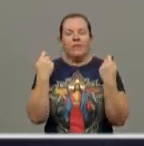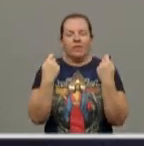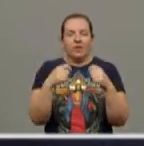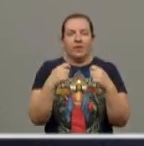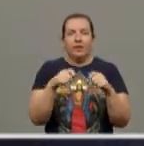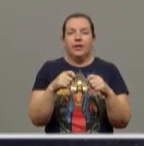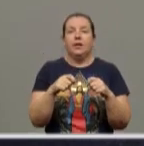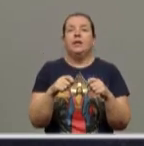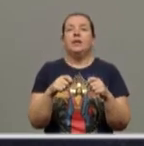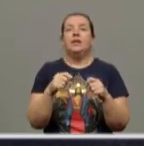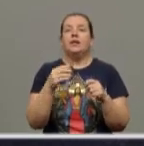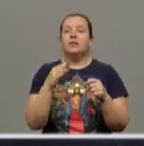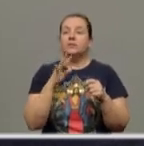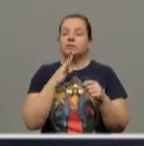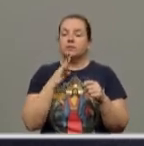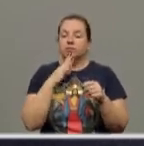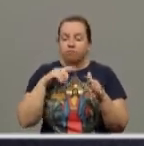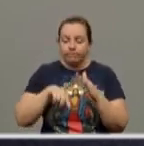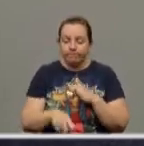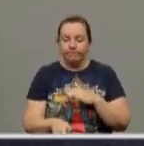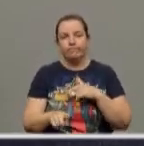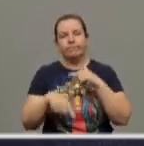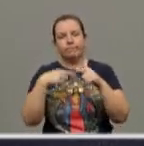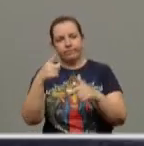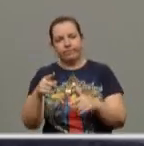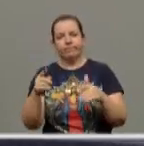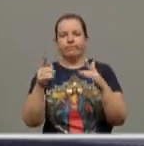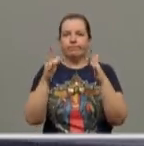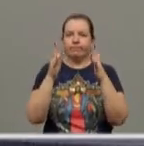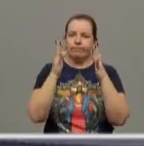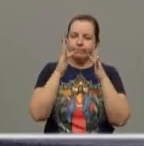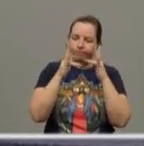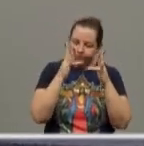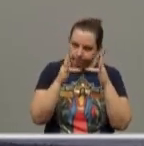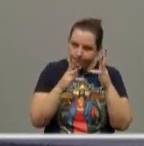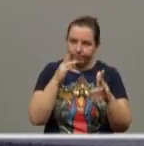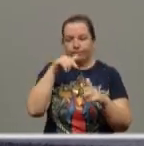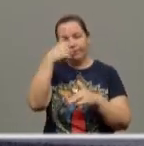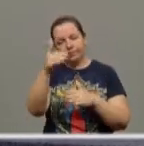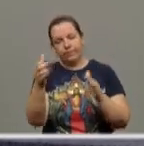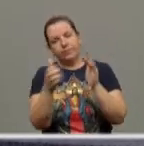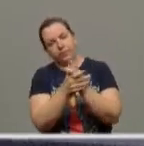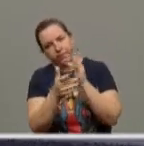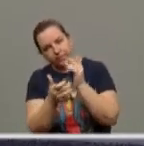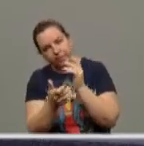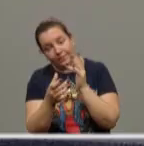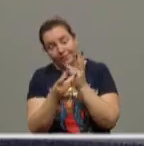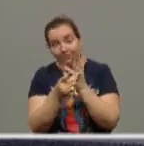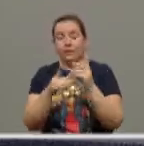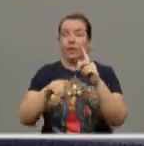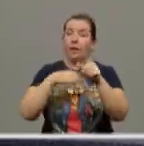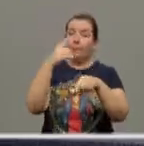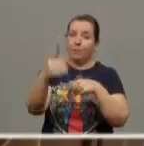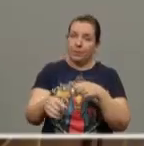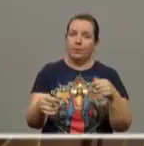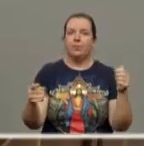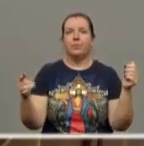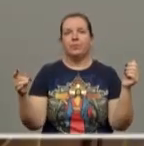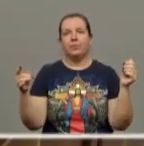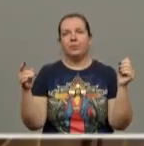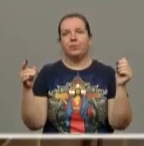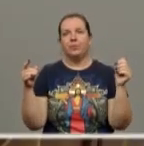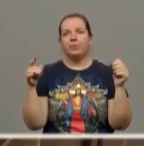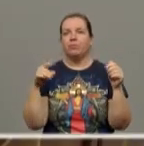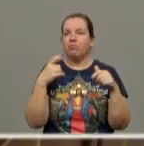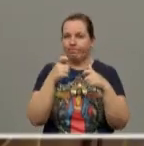tempo também dos meus tios e tudo, todos eles o que, iam fazer? Se gostava de uma menina, primeiro ia lá, ia conversar